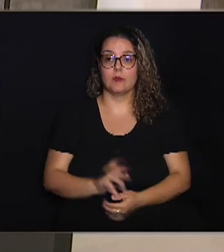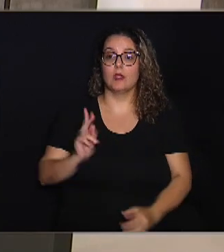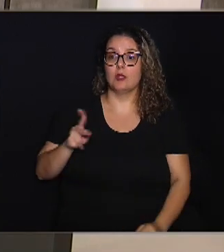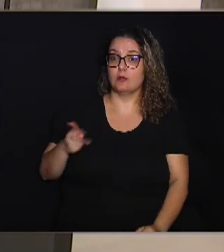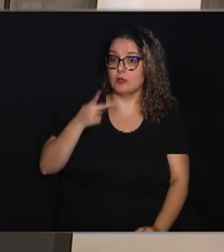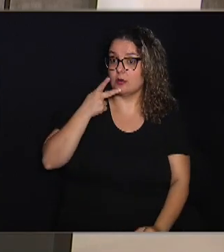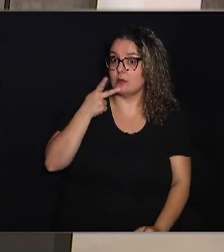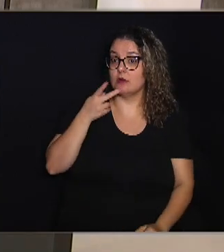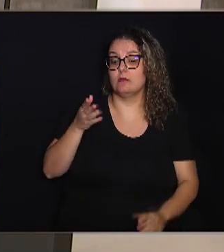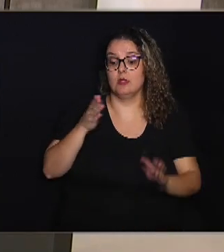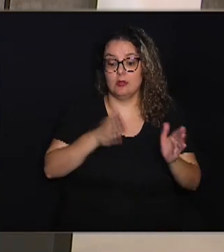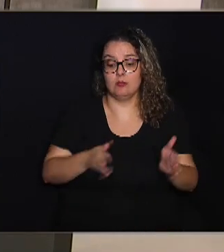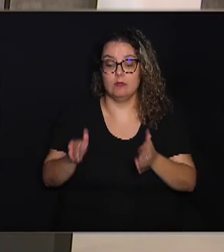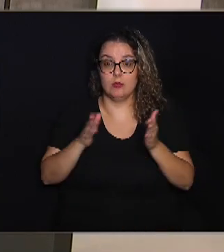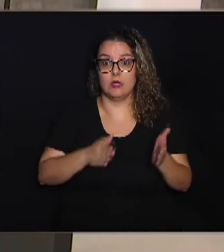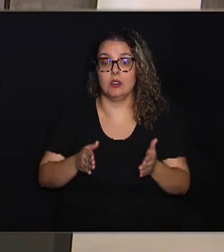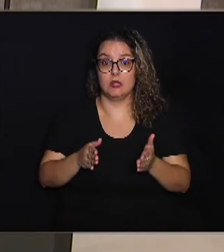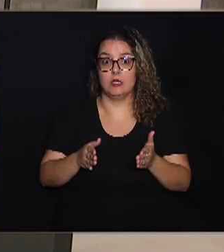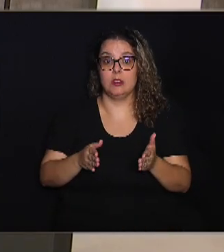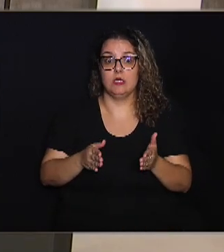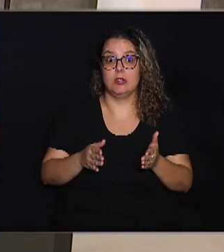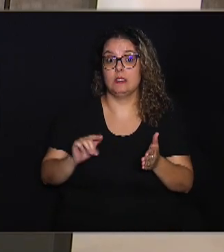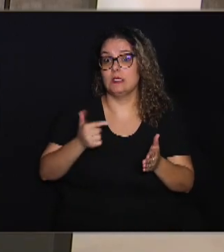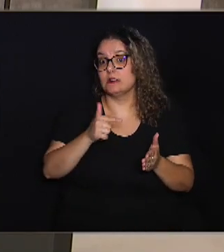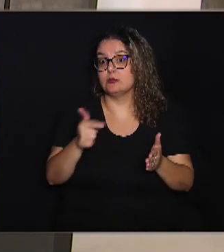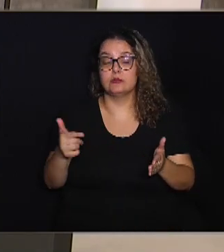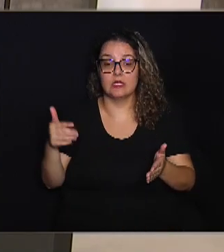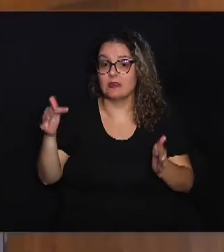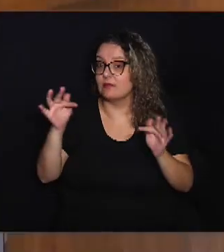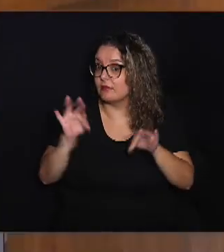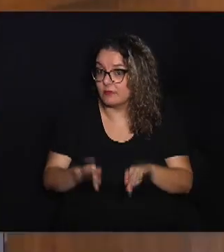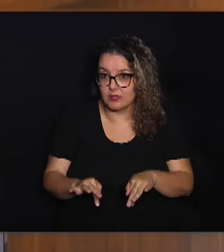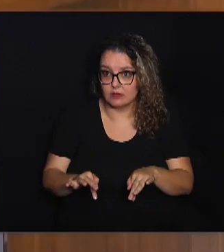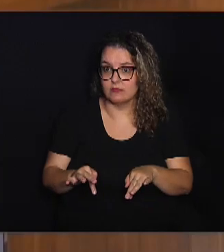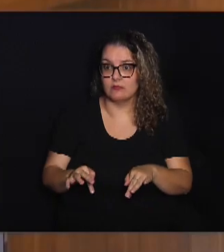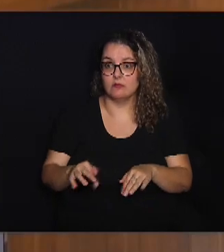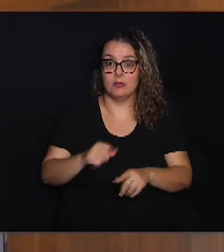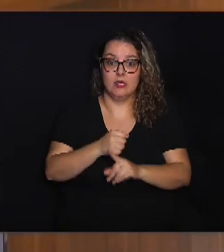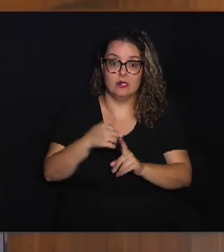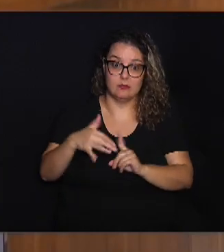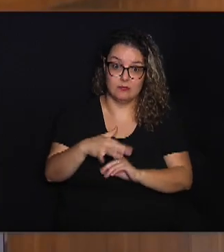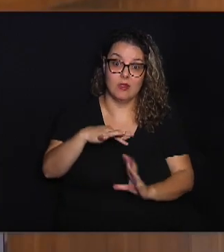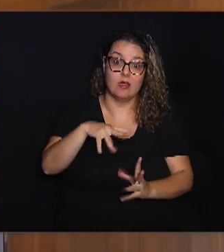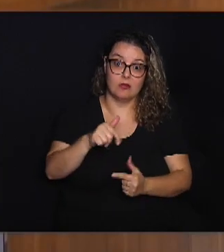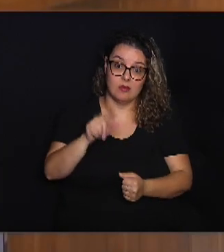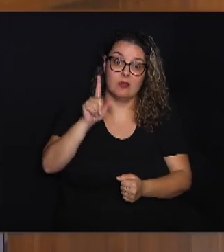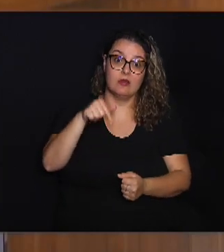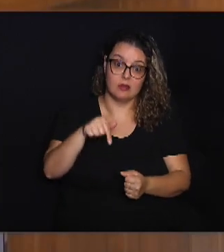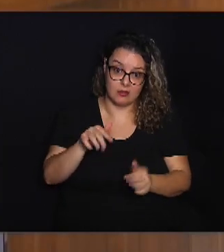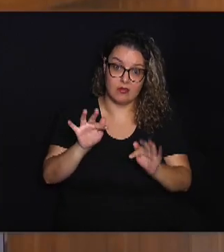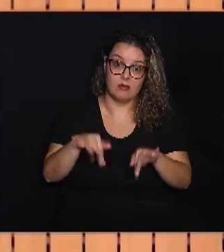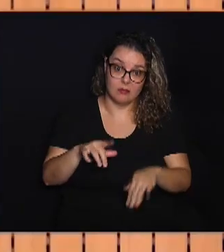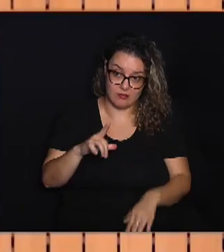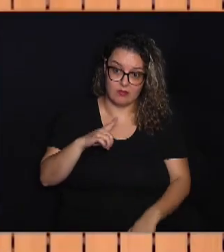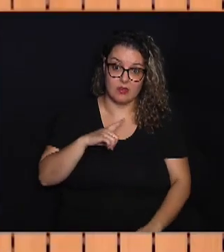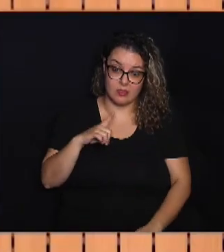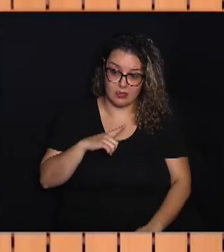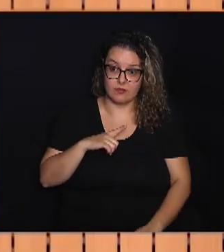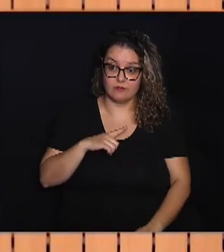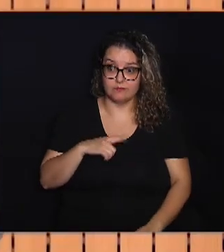da produção infinita de recursos para a sociedade, mas um planeta que é finito e tem as